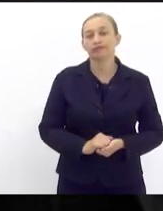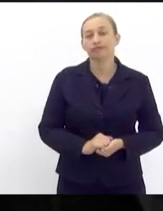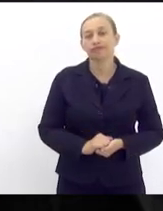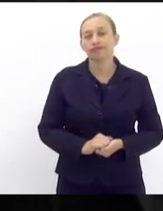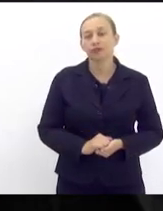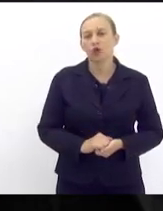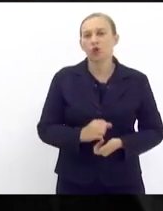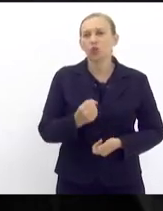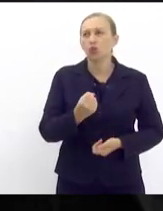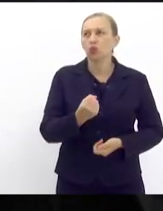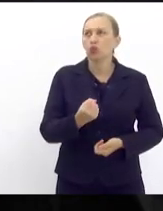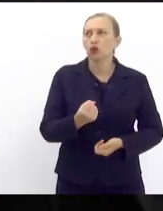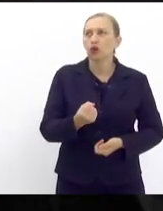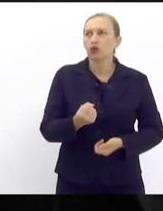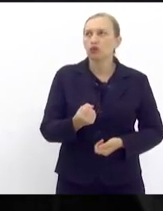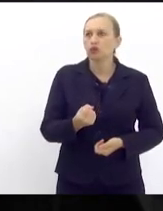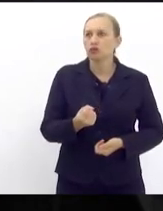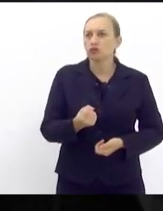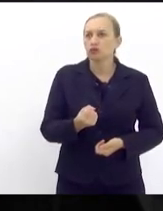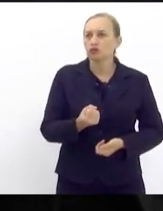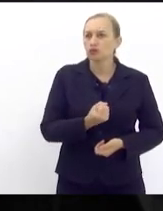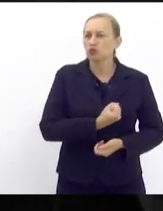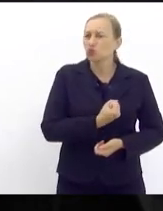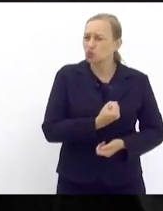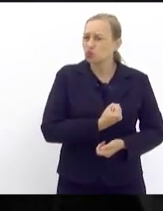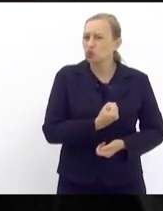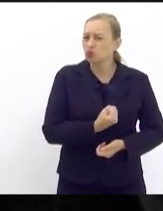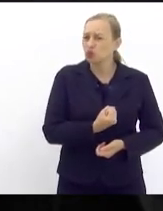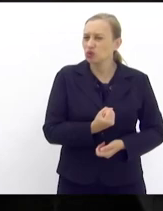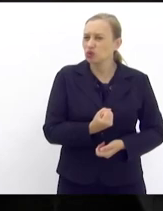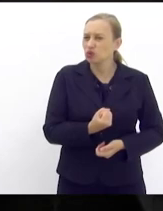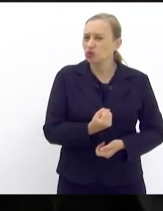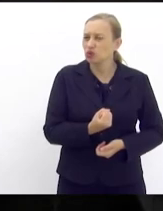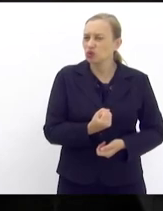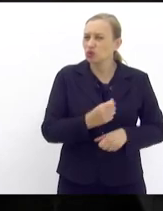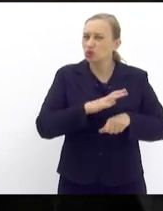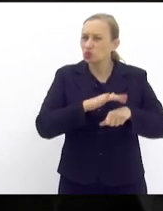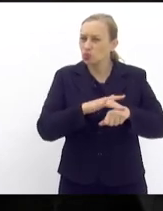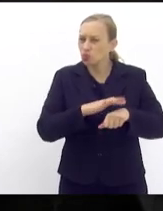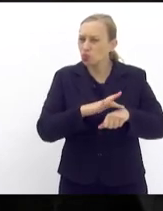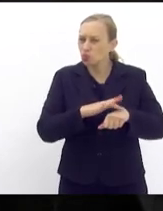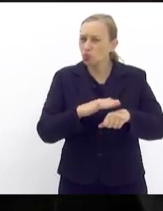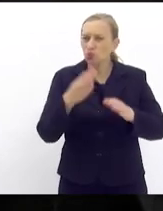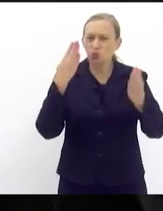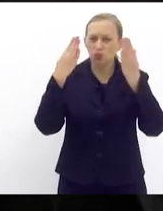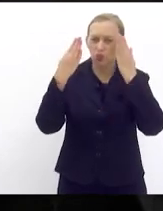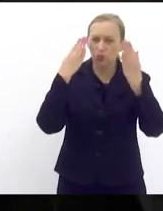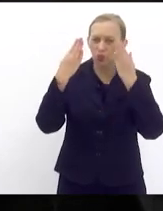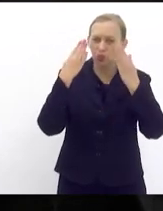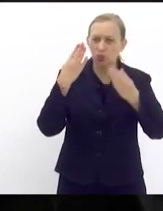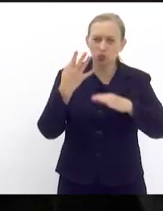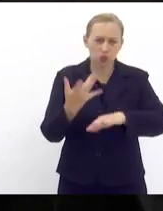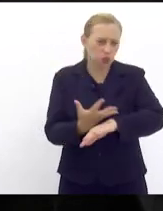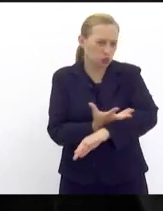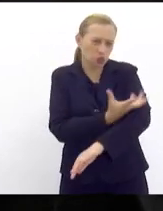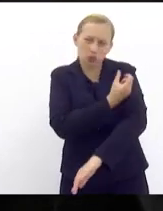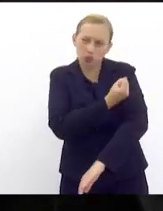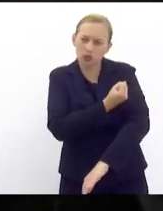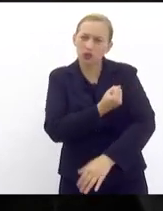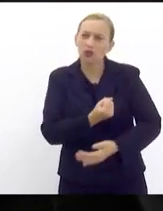o número expressivo de doenças psicossocial se emocionais